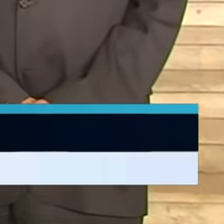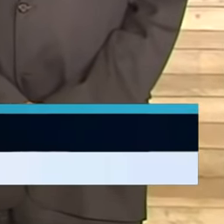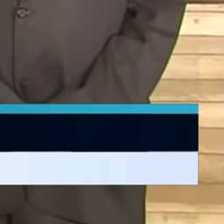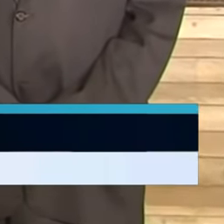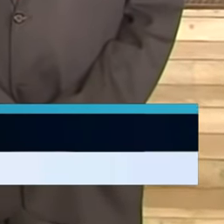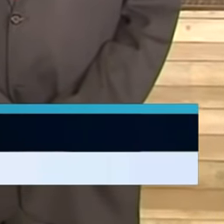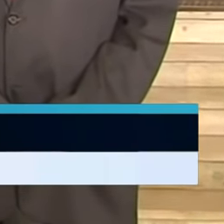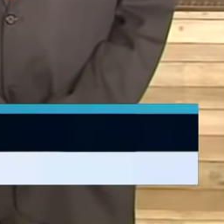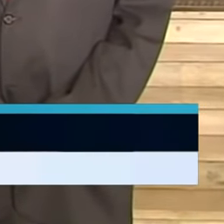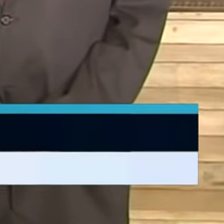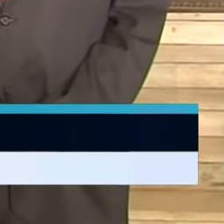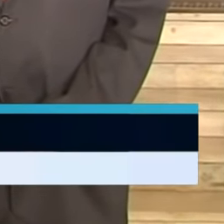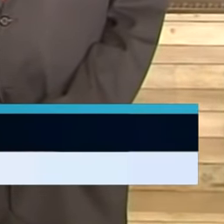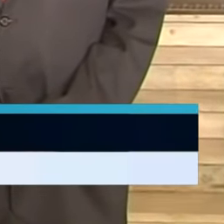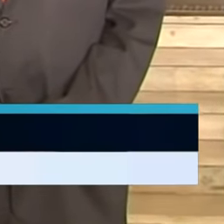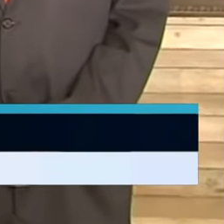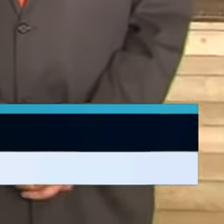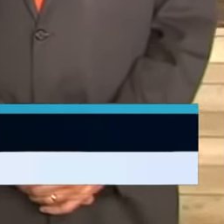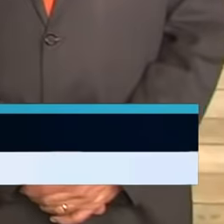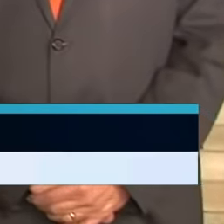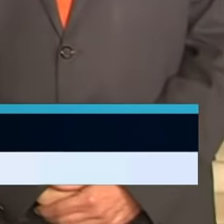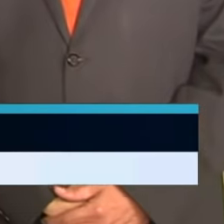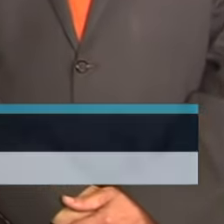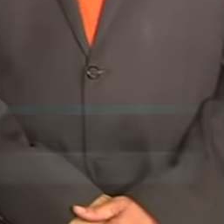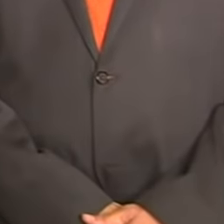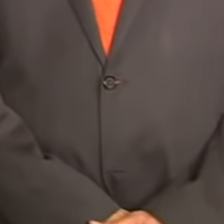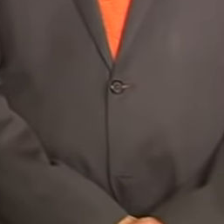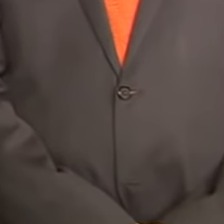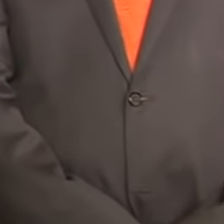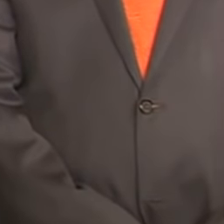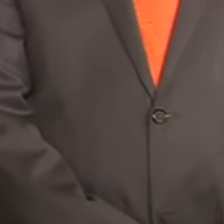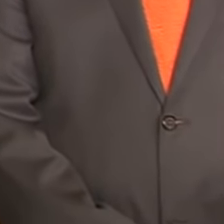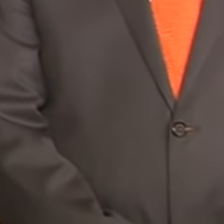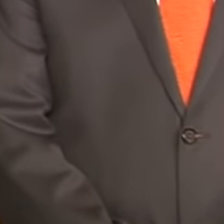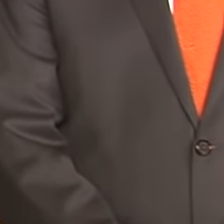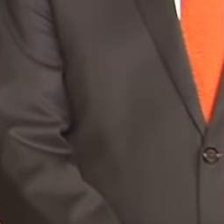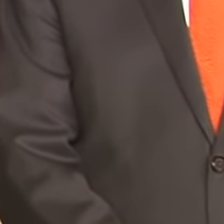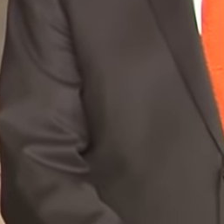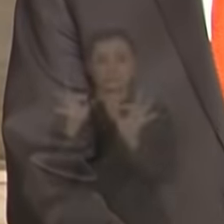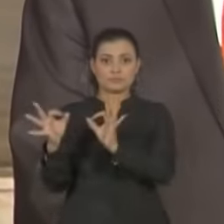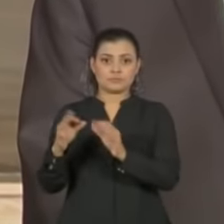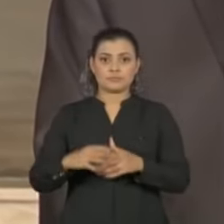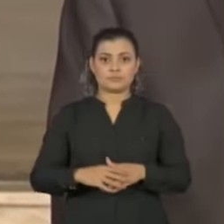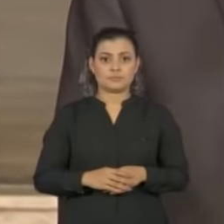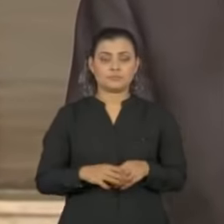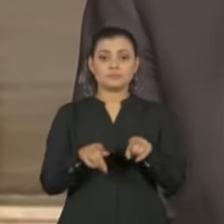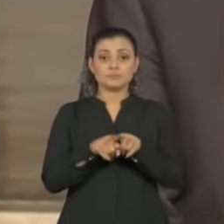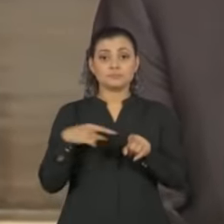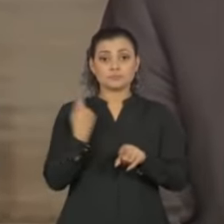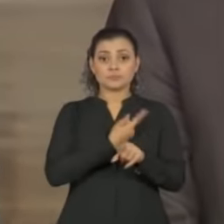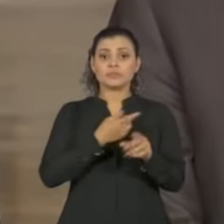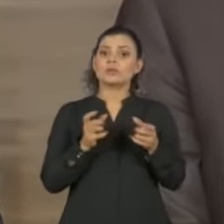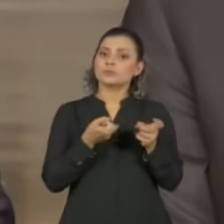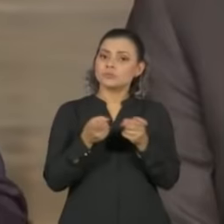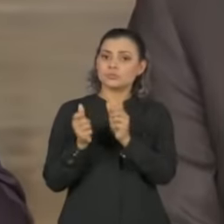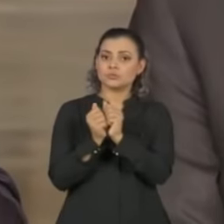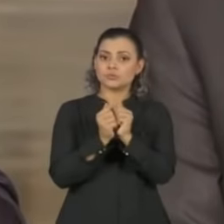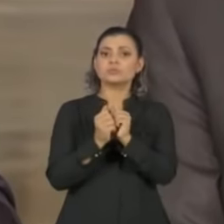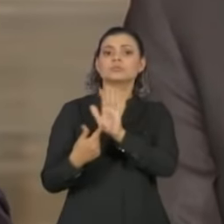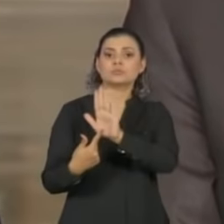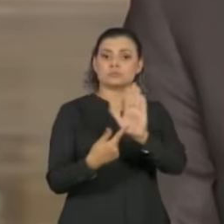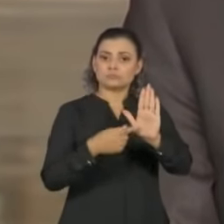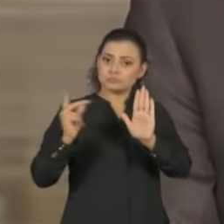São Paulo, João Dória, no Palácio dos Bandeirantes, sede do governo paulista. Vamos acompanhar. Já à noite nós nos reunimos, fizemos uma